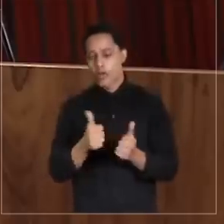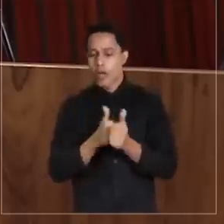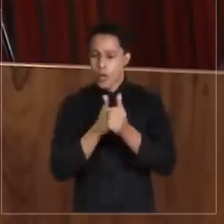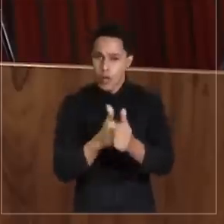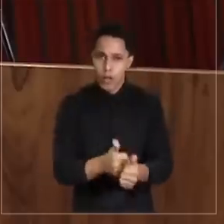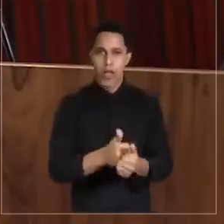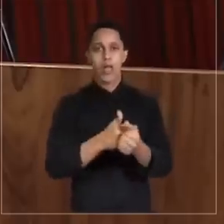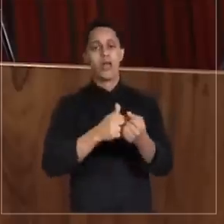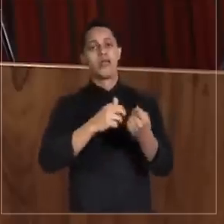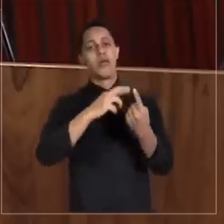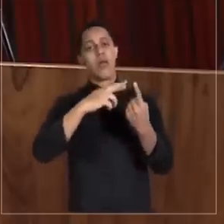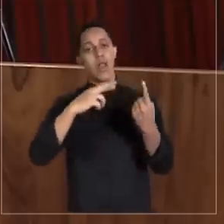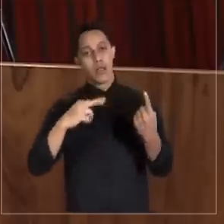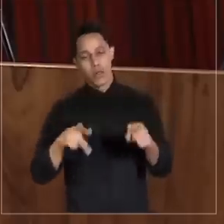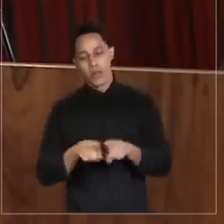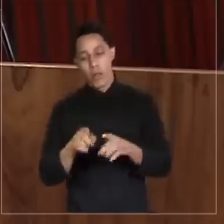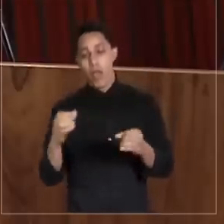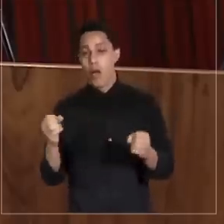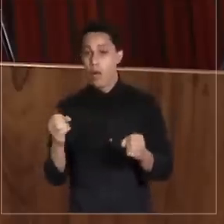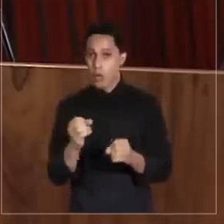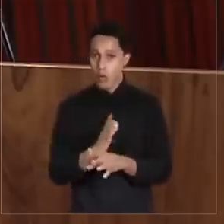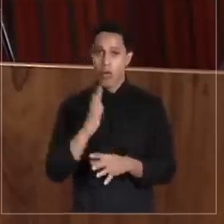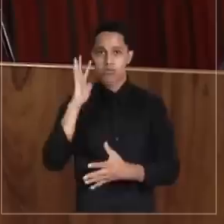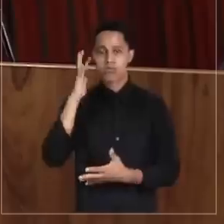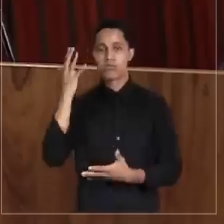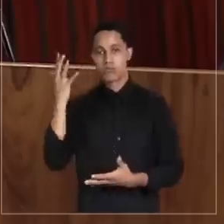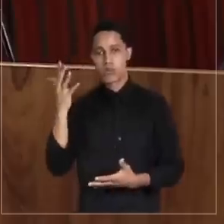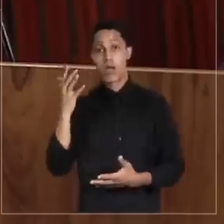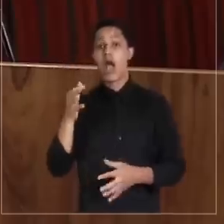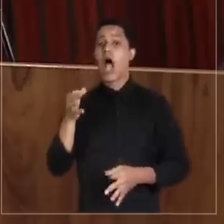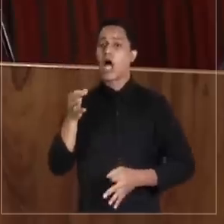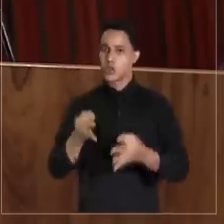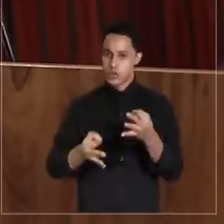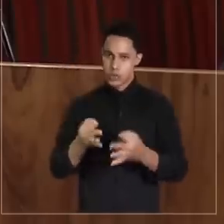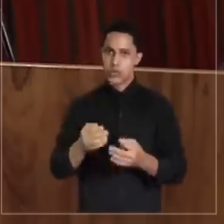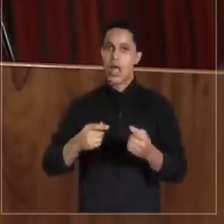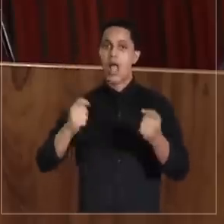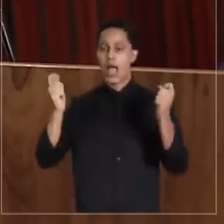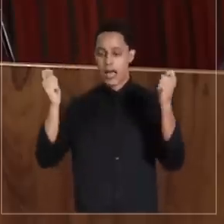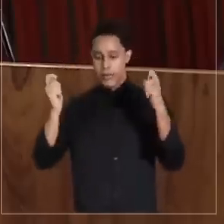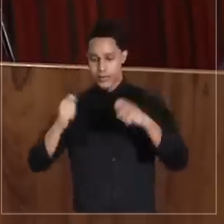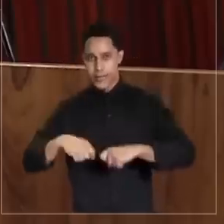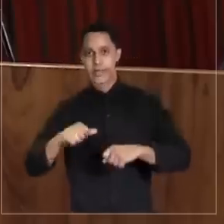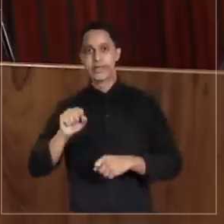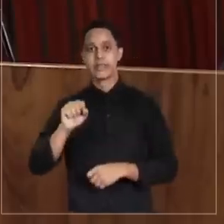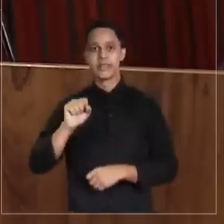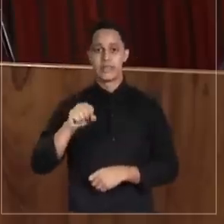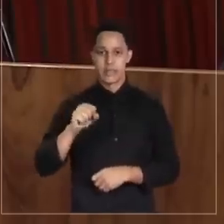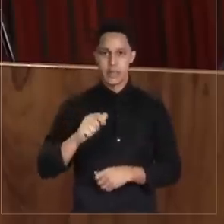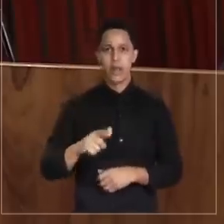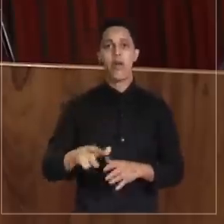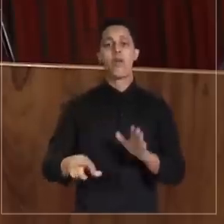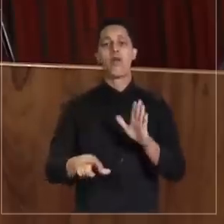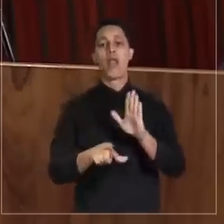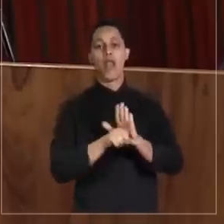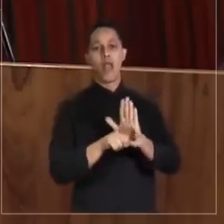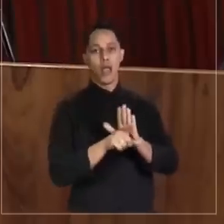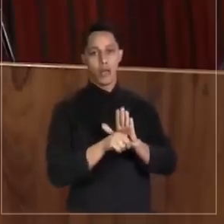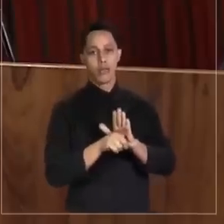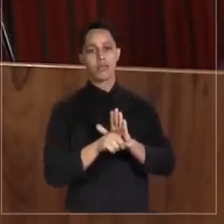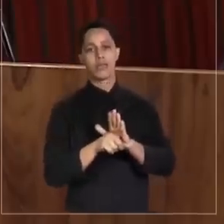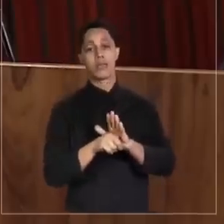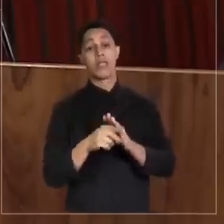relações de Vossa Excelência e a conclusão. A Justiça Eleitoral é competente por determinação constitucional, por definição legal,